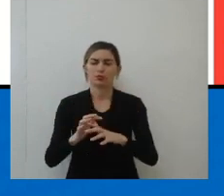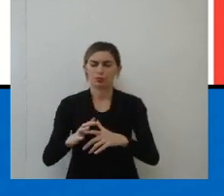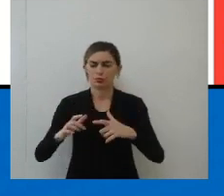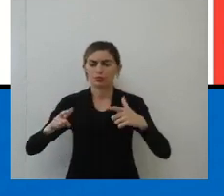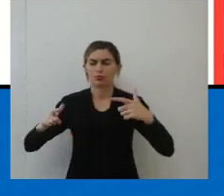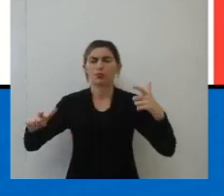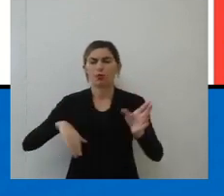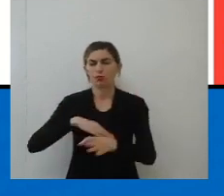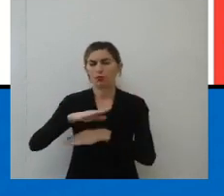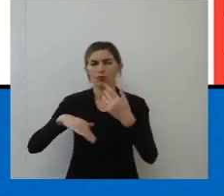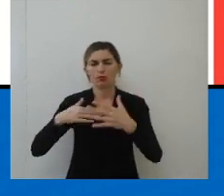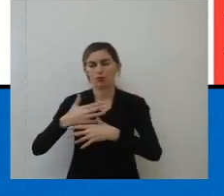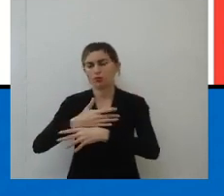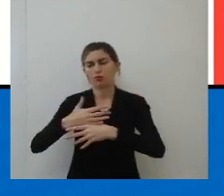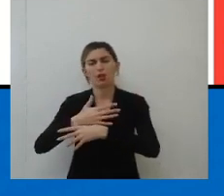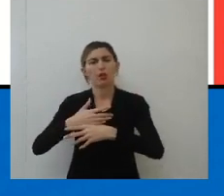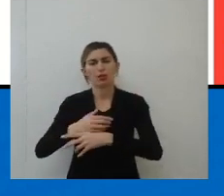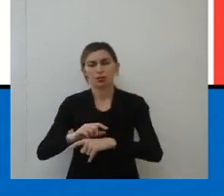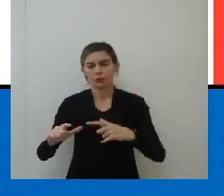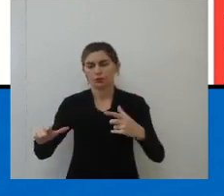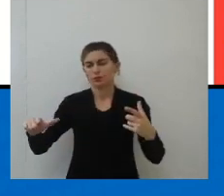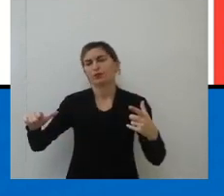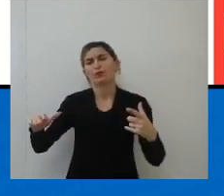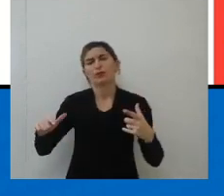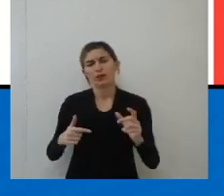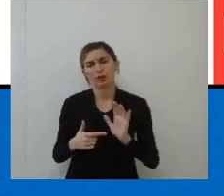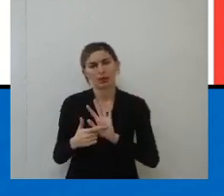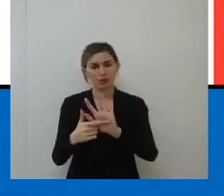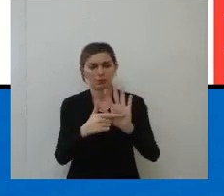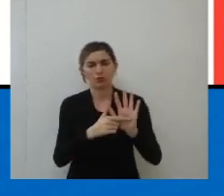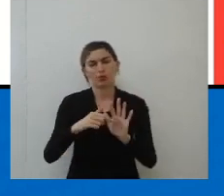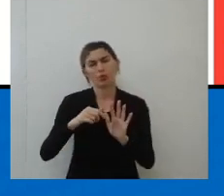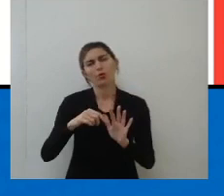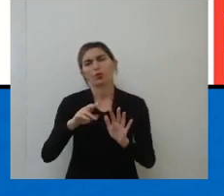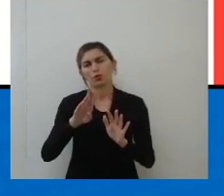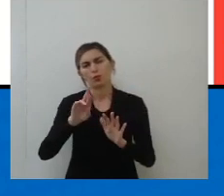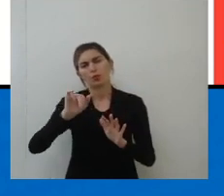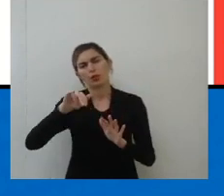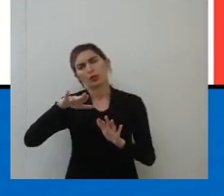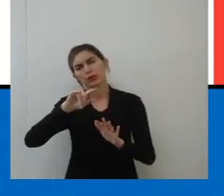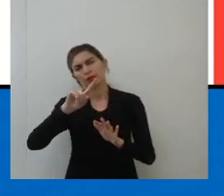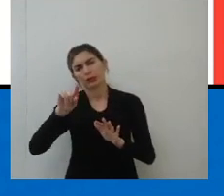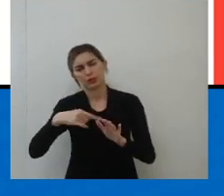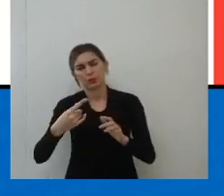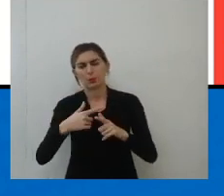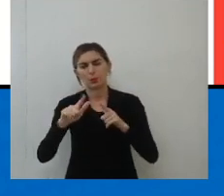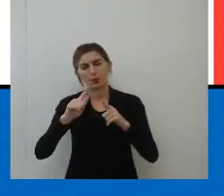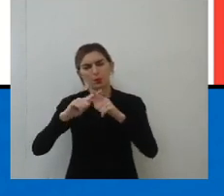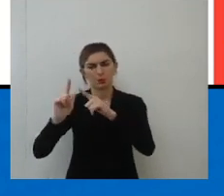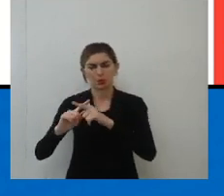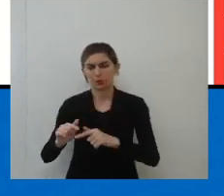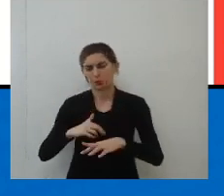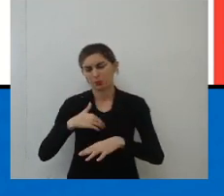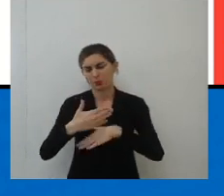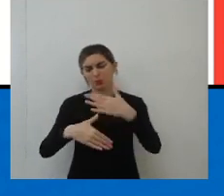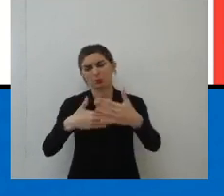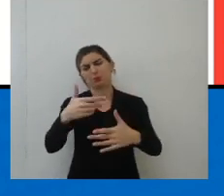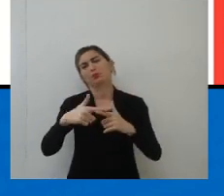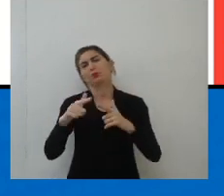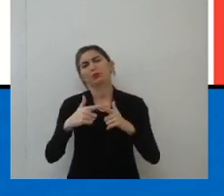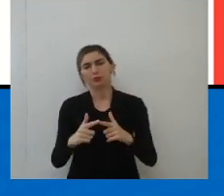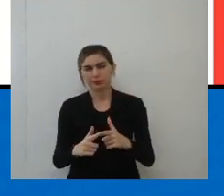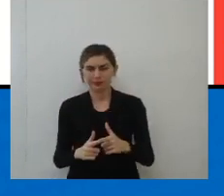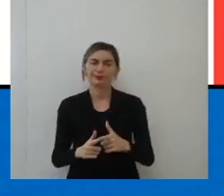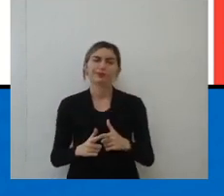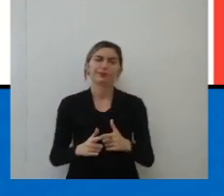crescimento desordenado da cidade, não só trazendo a urbanização, mas também trazendo uma série de problemas desse processo